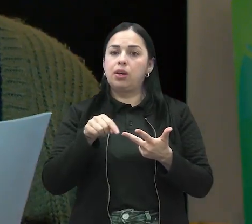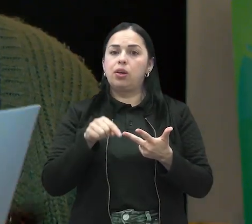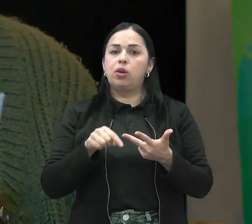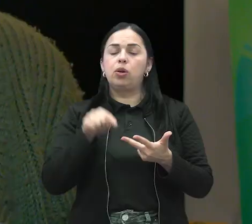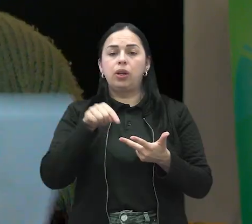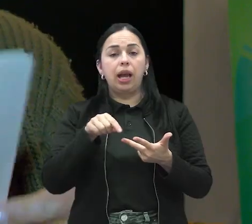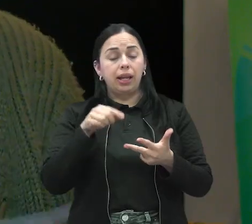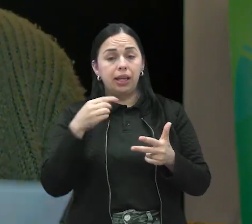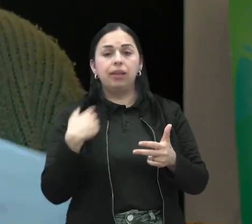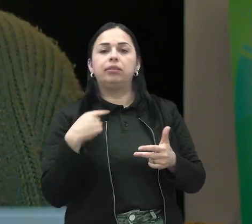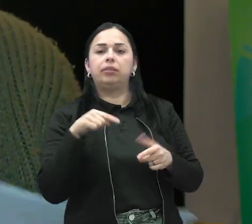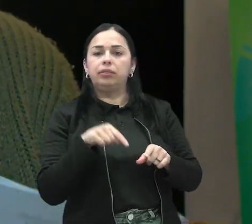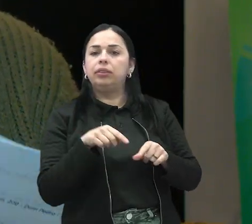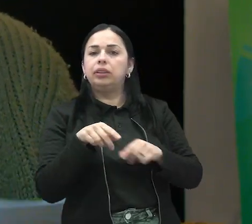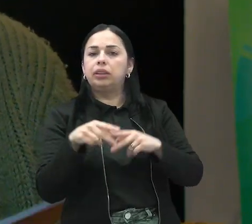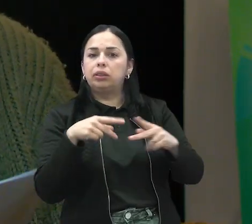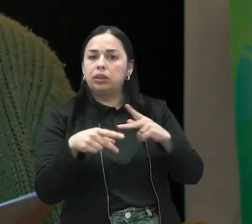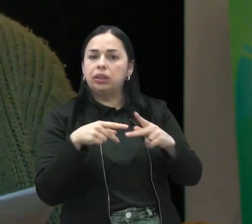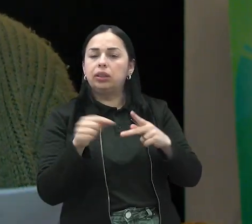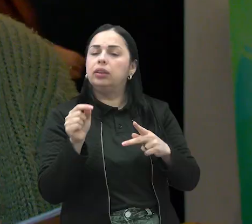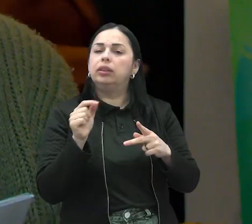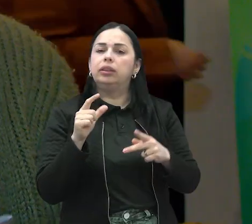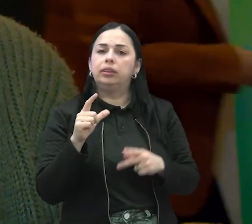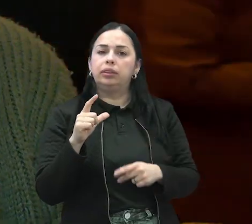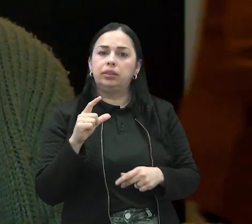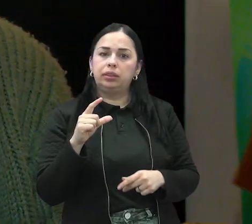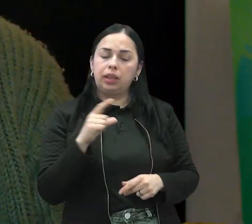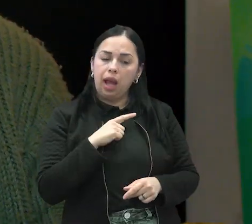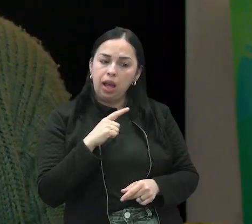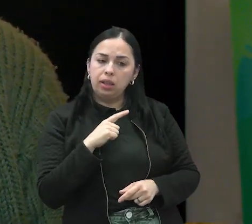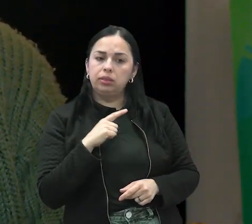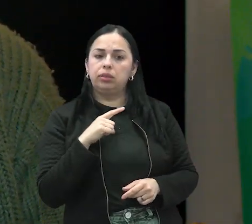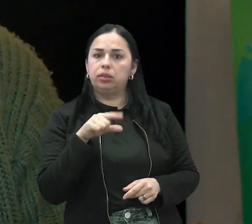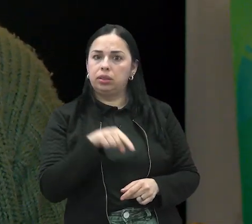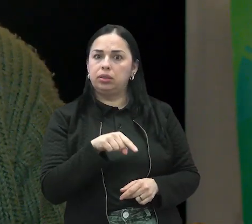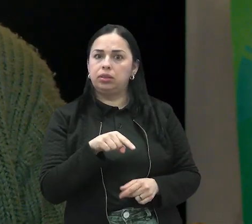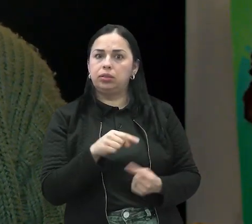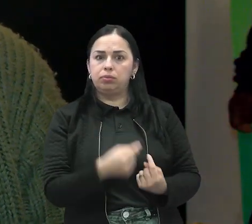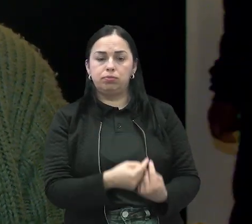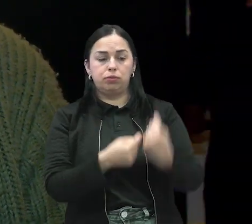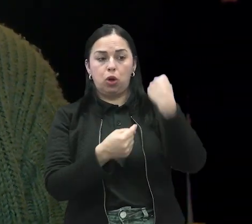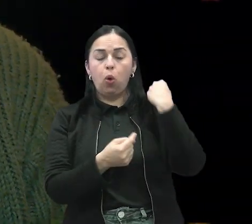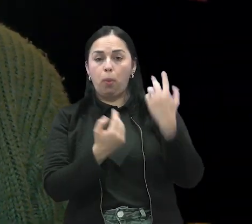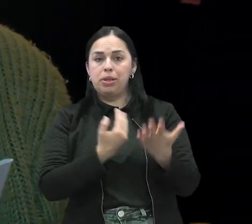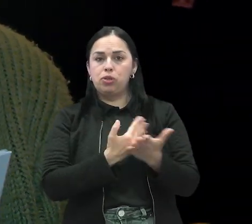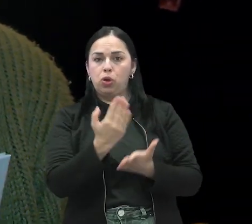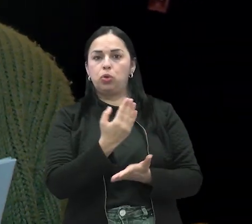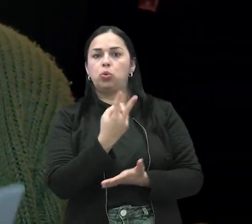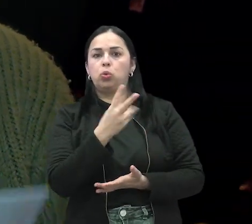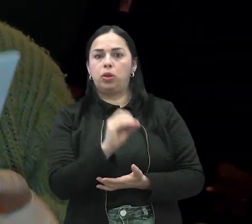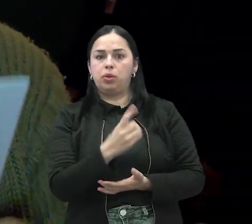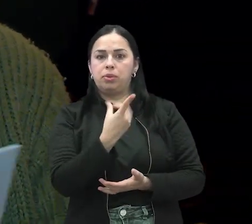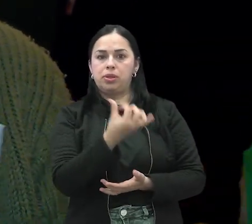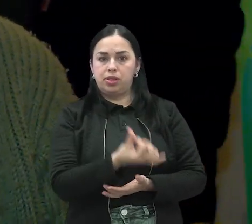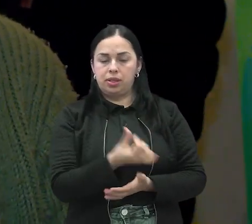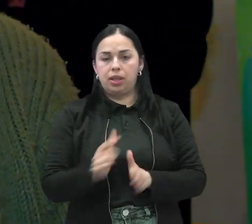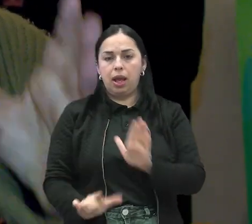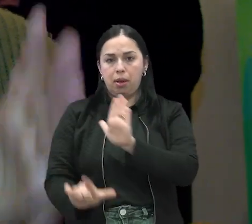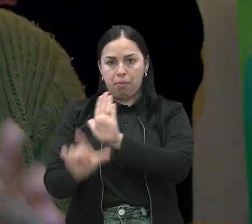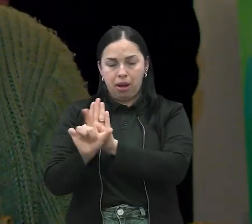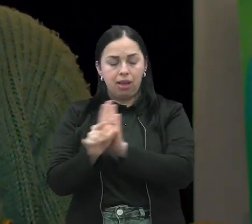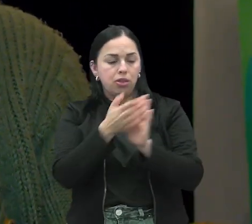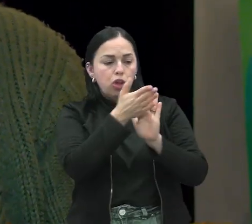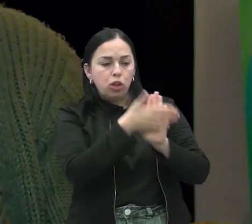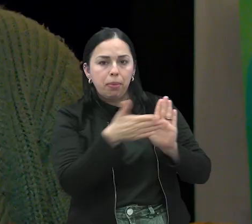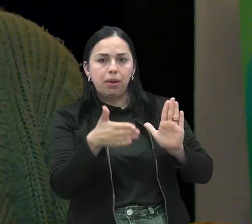Municipal de Cultura, né? São José dos Campos instituiu, né, esse sistema lá em 2016. Tem uma lei. Então,